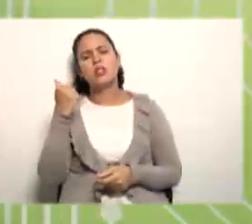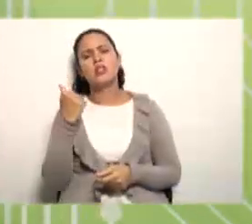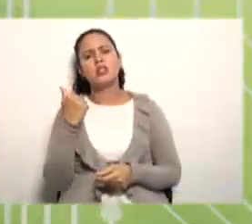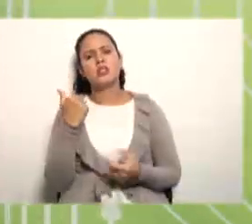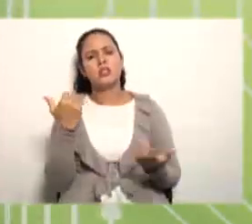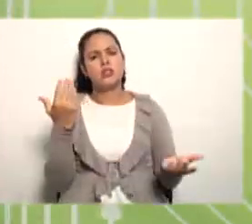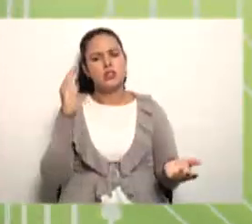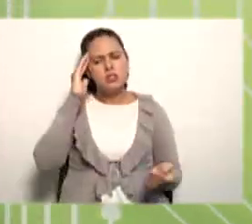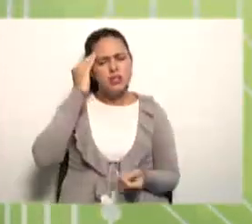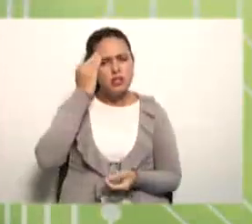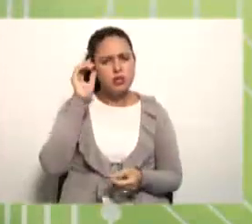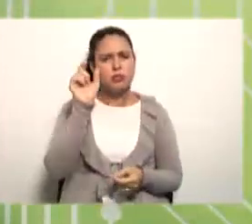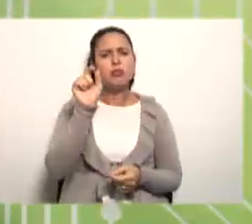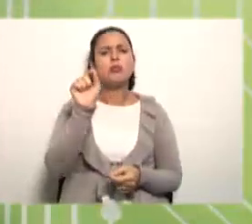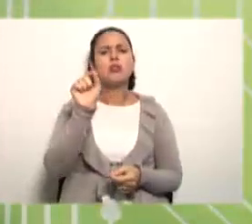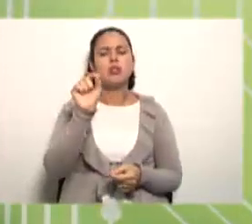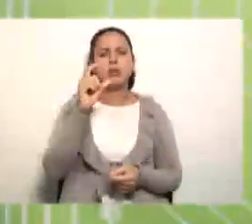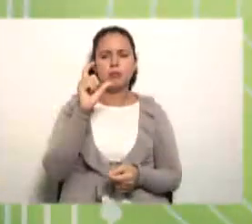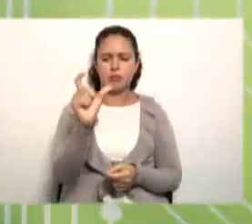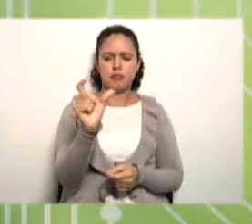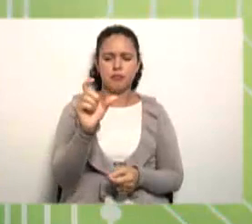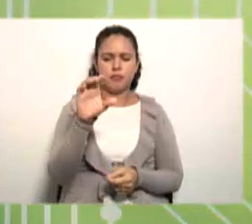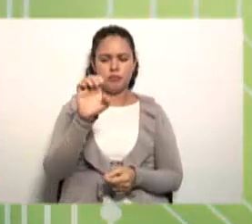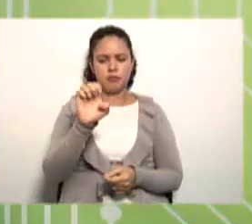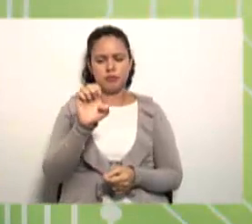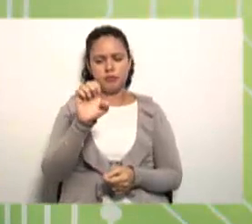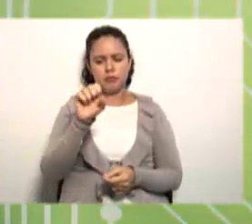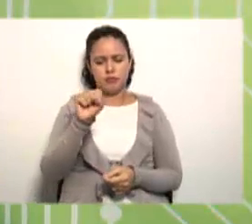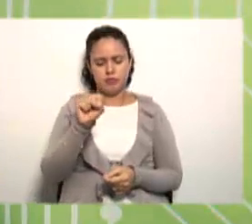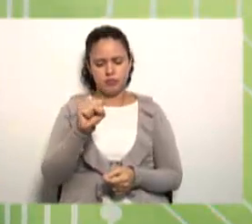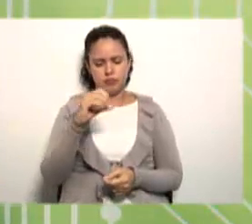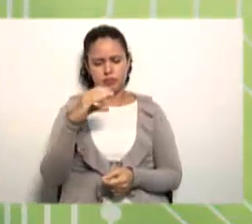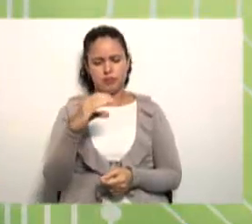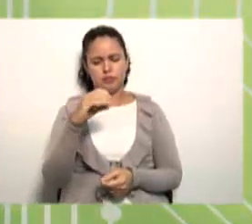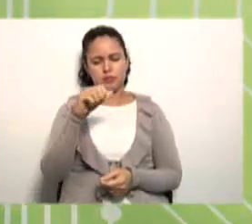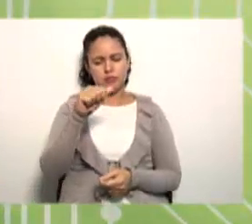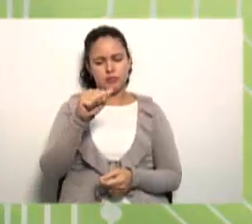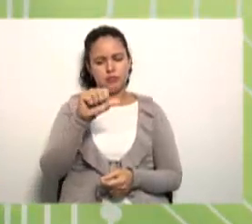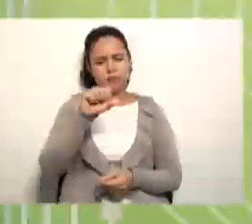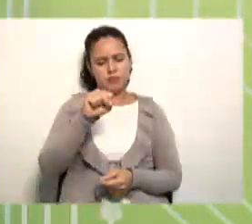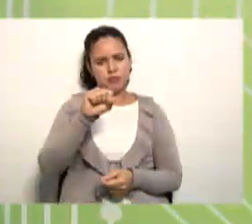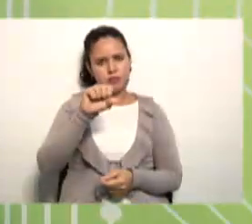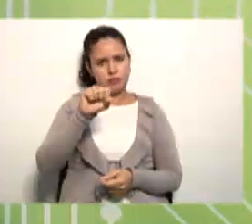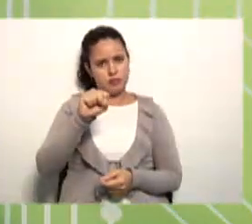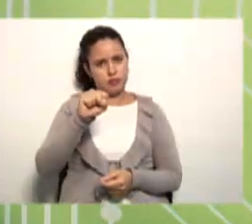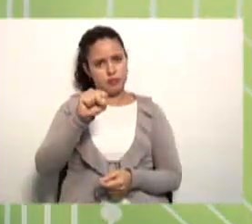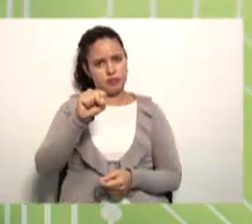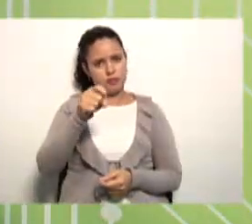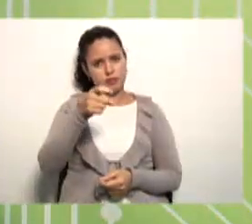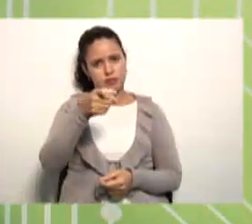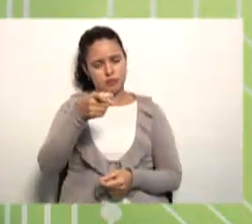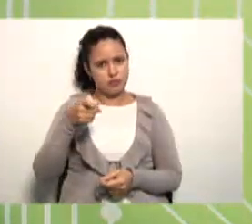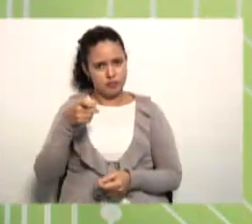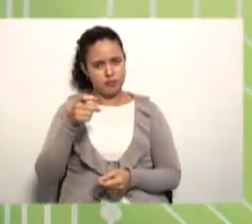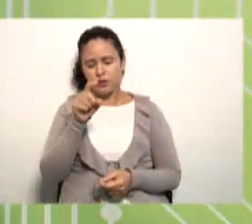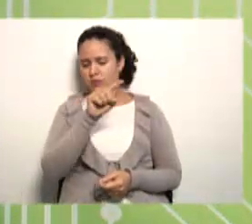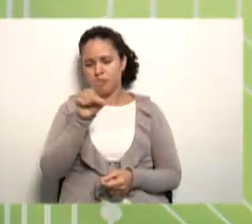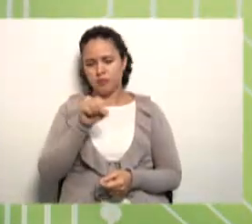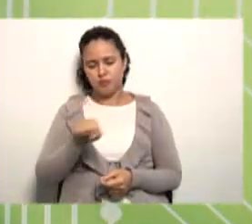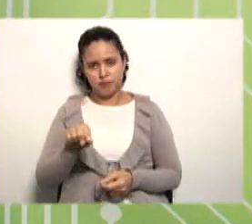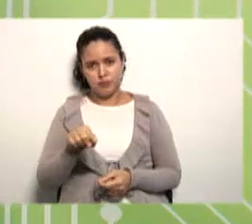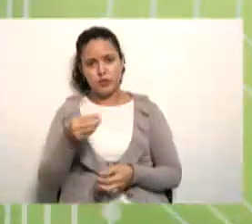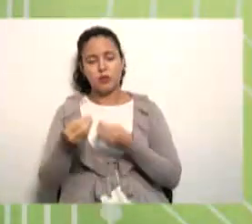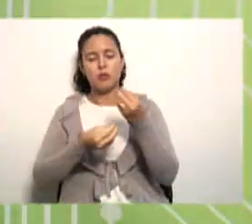um conceito um pouco mais abstrato. A gente pode entender que a escassez ela é algo que representa uma ausência, uma falta,